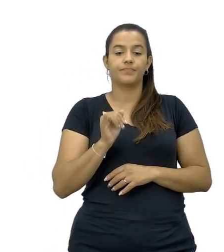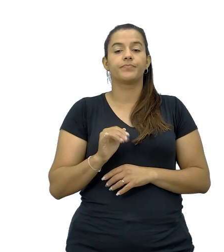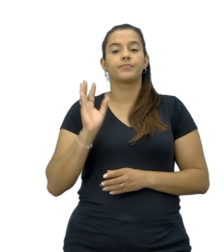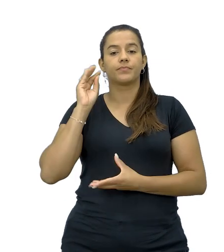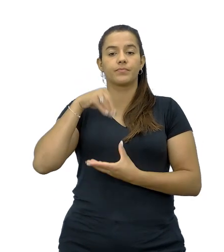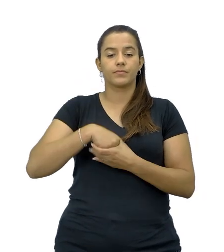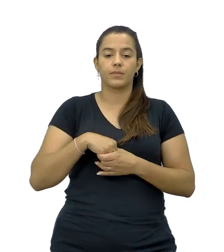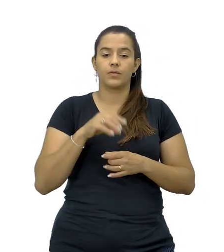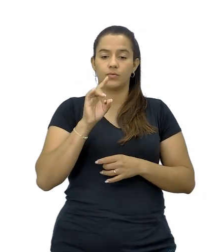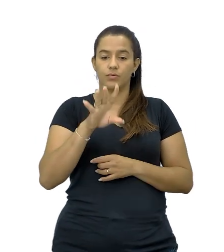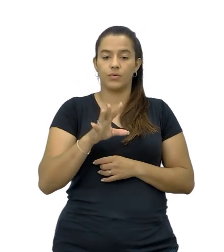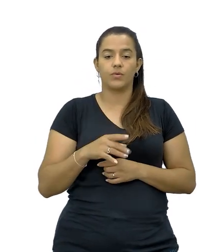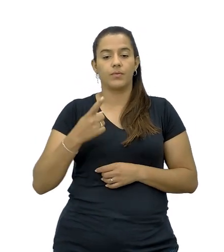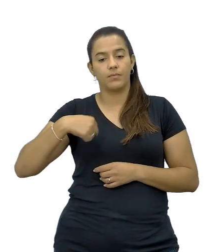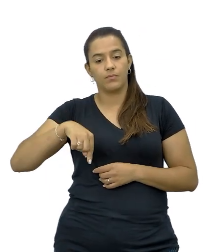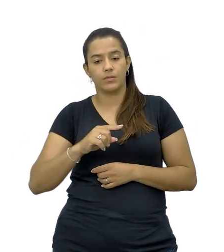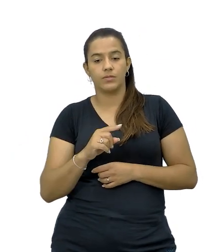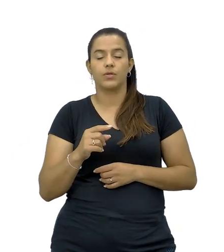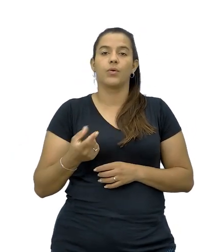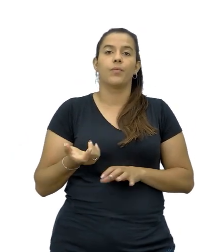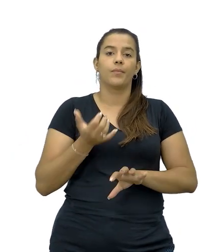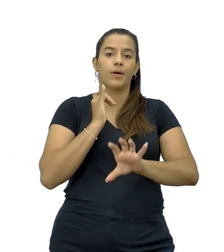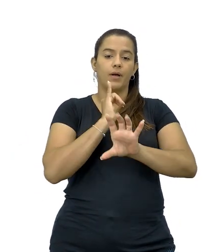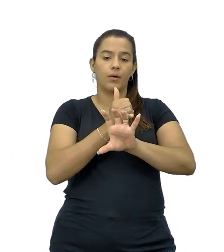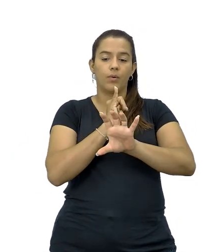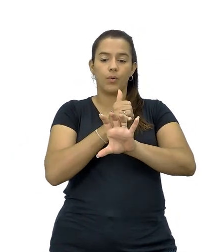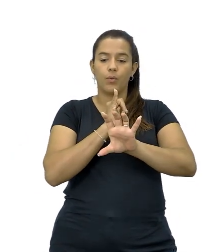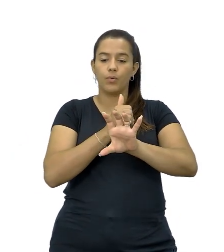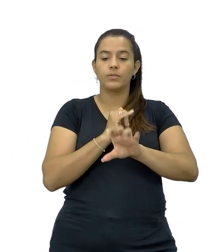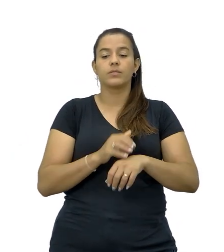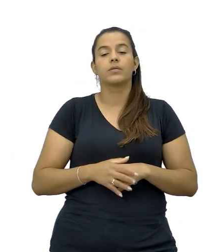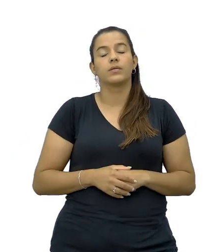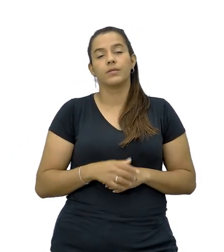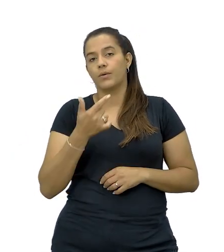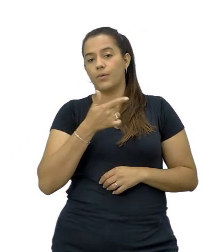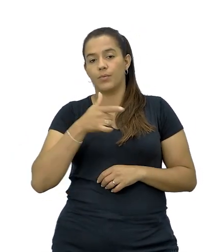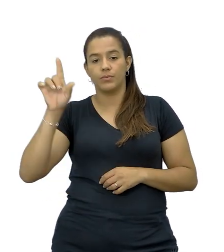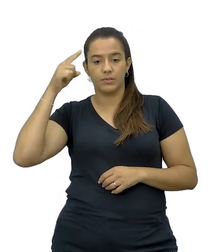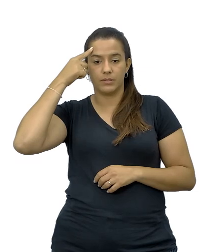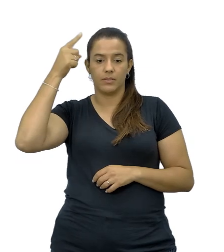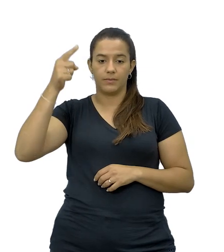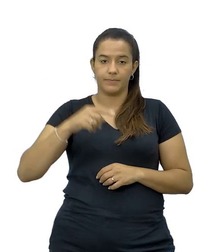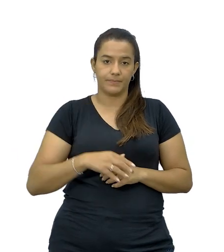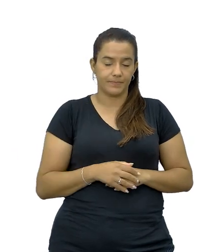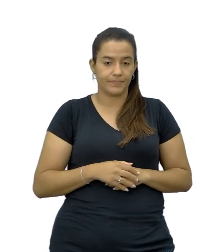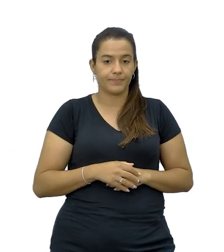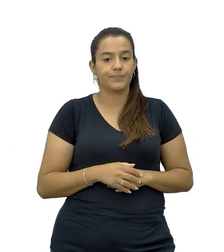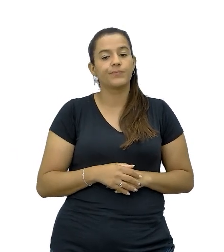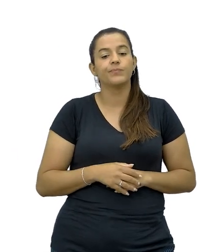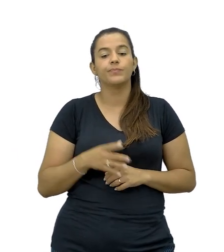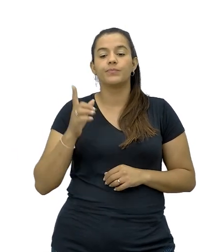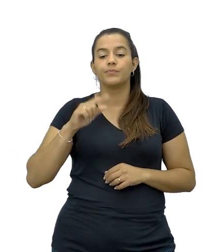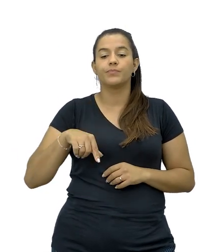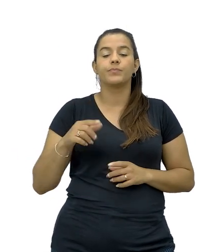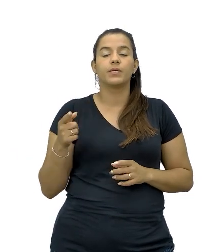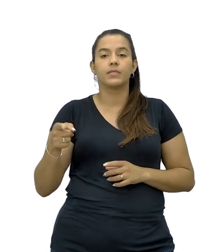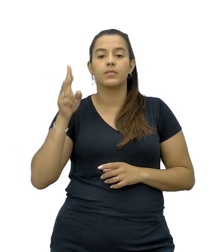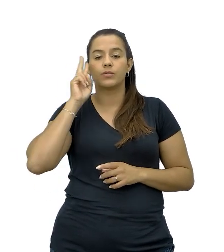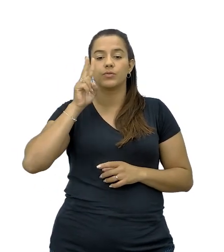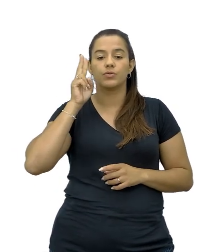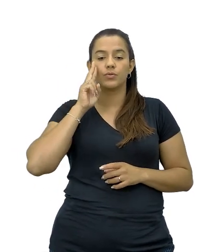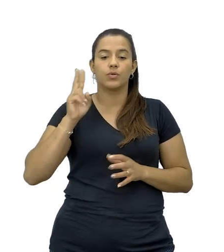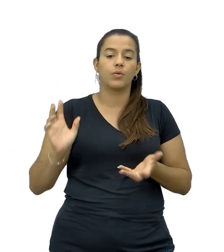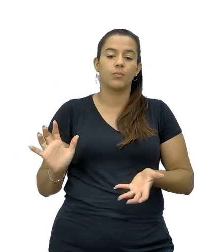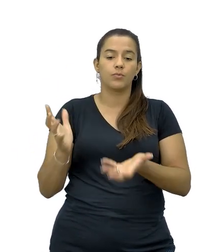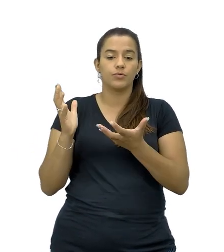dentro de uma narrativa, pode ser uma crônica, pode ser, na verdade, alguma ideia nesse sentido. Qual é o fato que motivou essa história? Então, nós